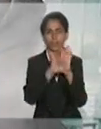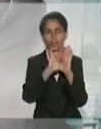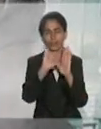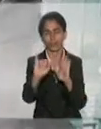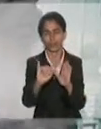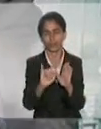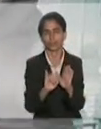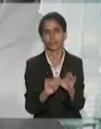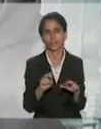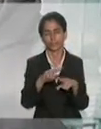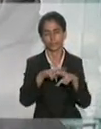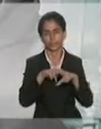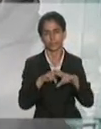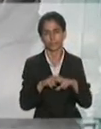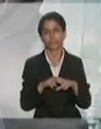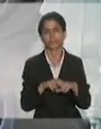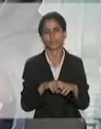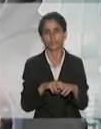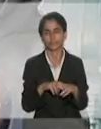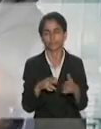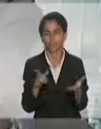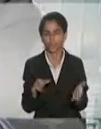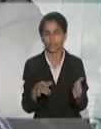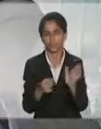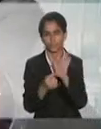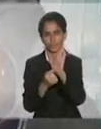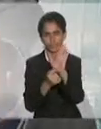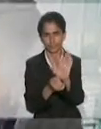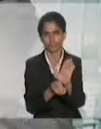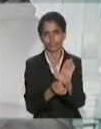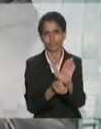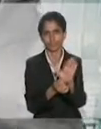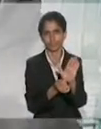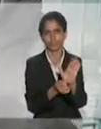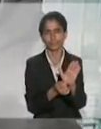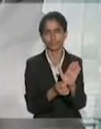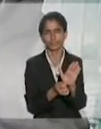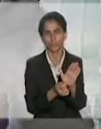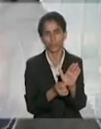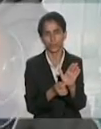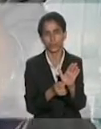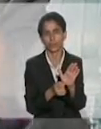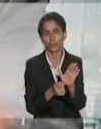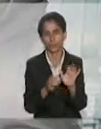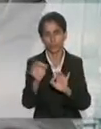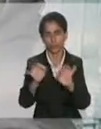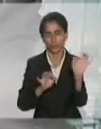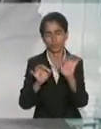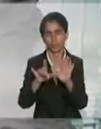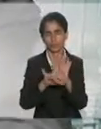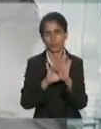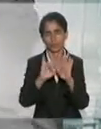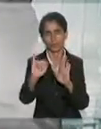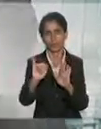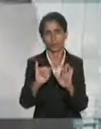lei. Por isso, já apresentei, já tem algum tempo, um projeto de lei